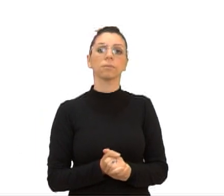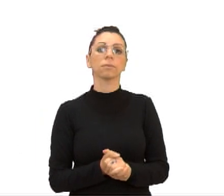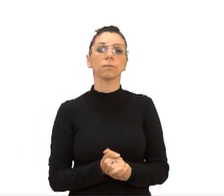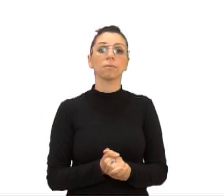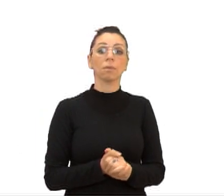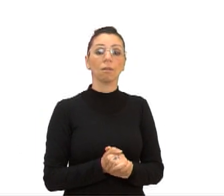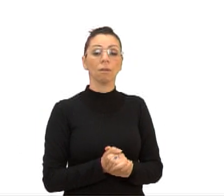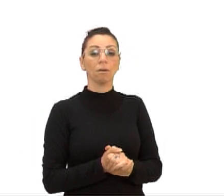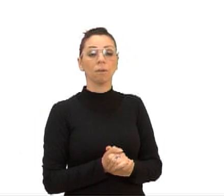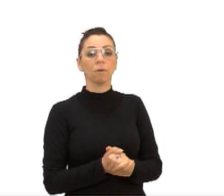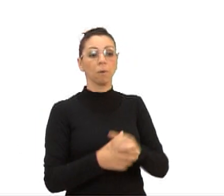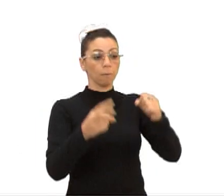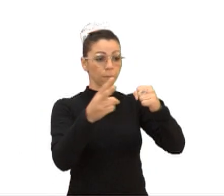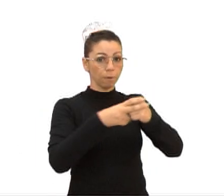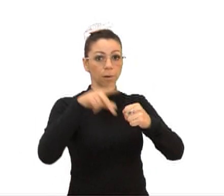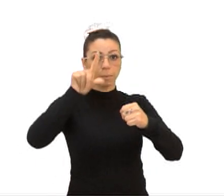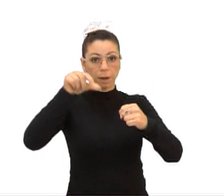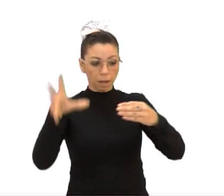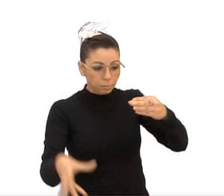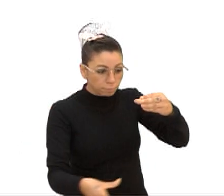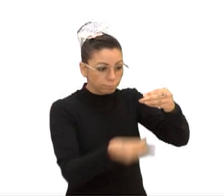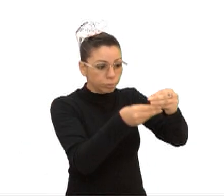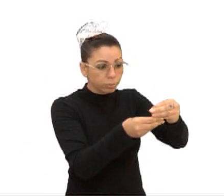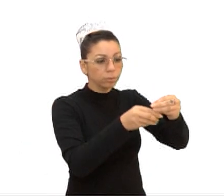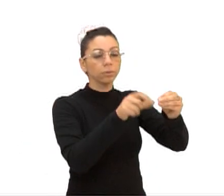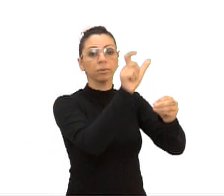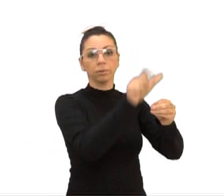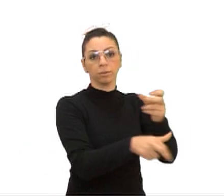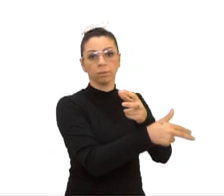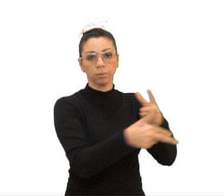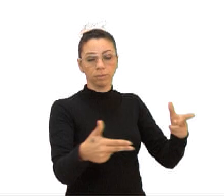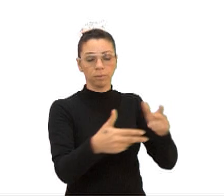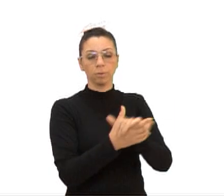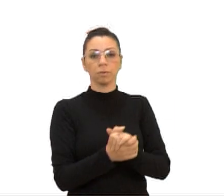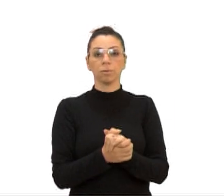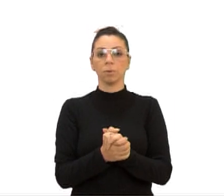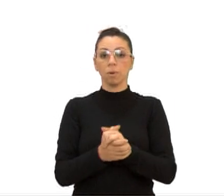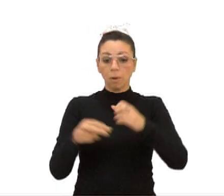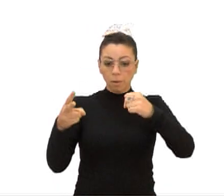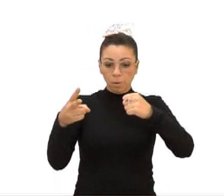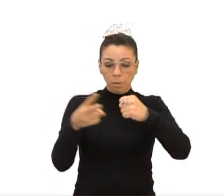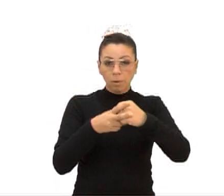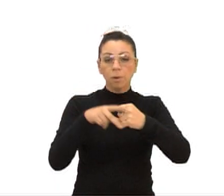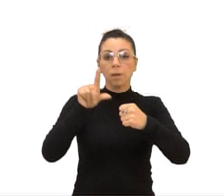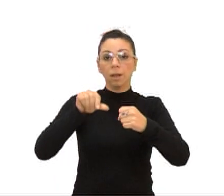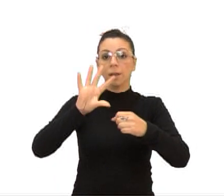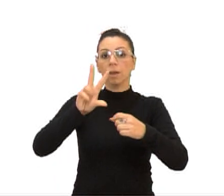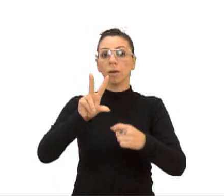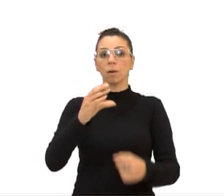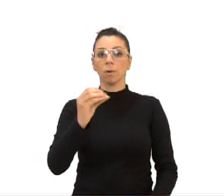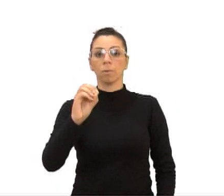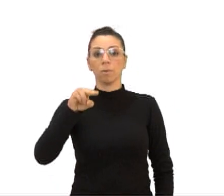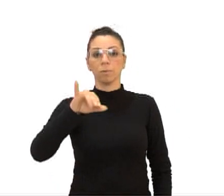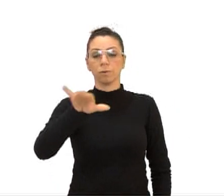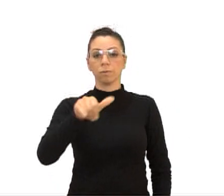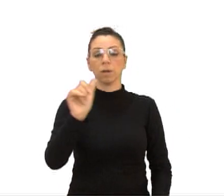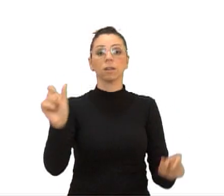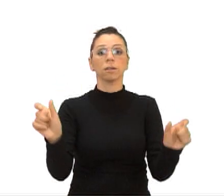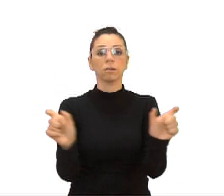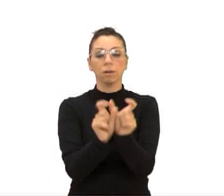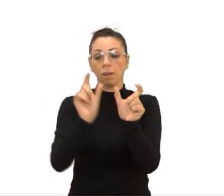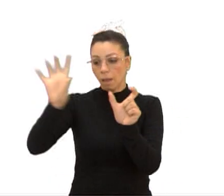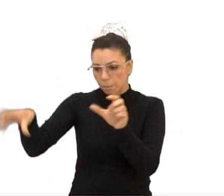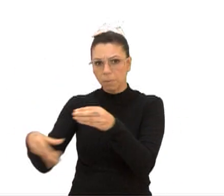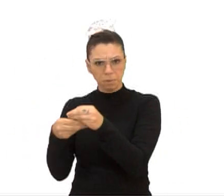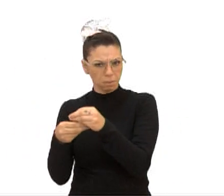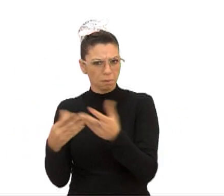do sujeito e ou, quando conjugado, faz parte do predicado. Então, lembra quando